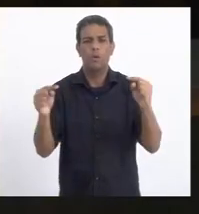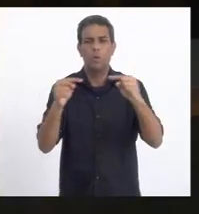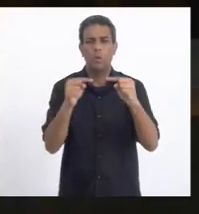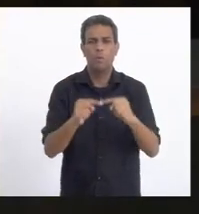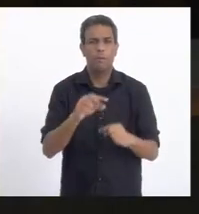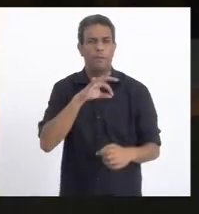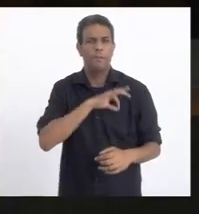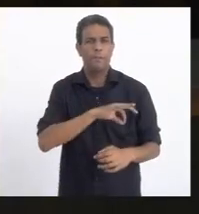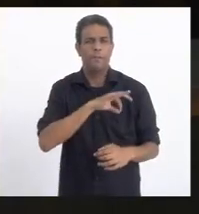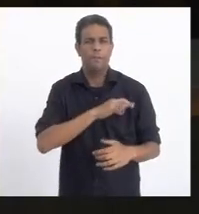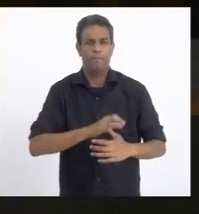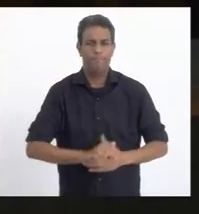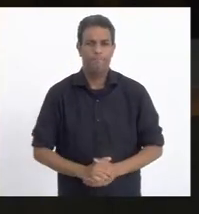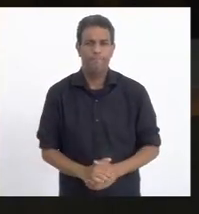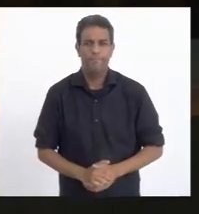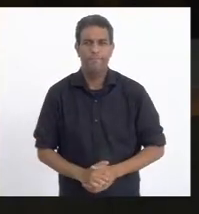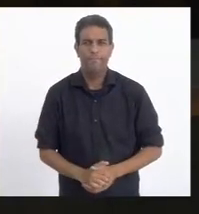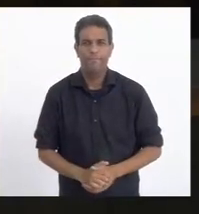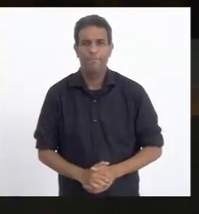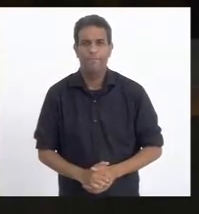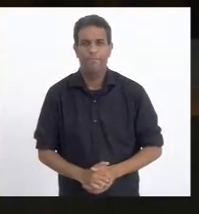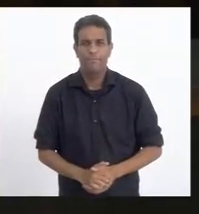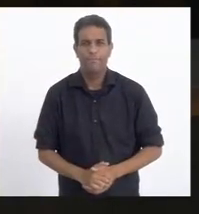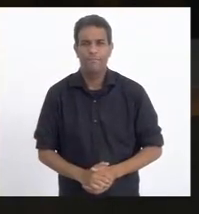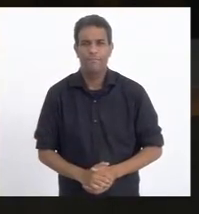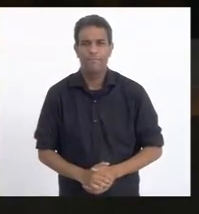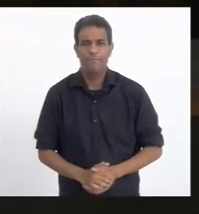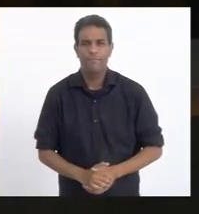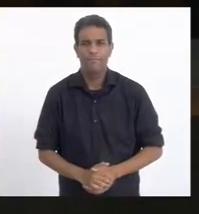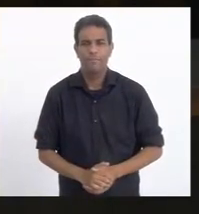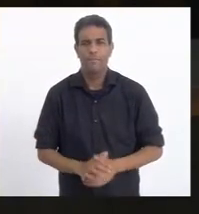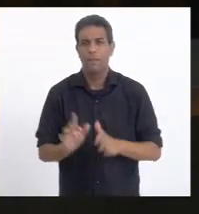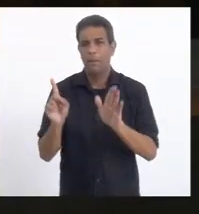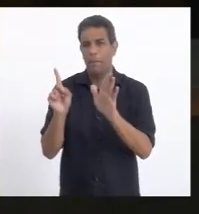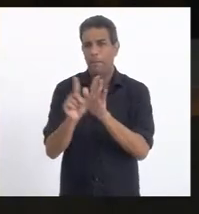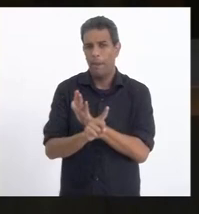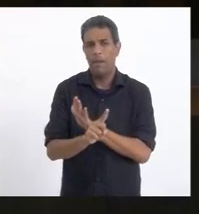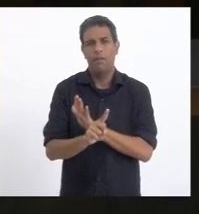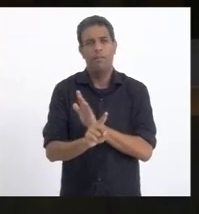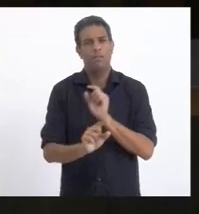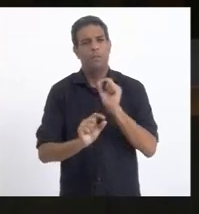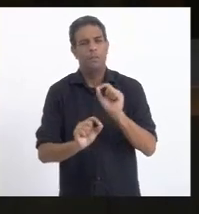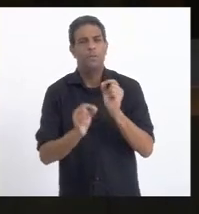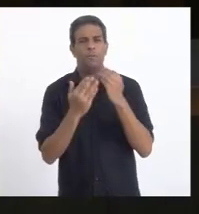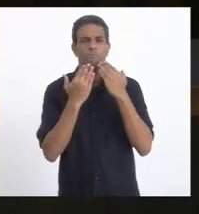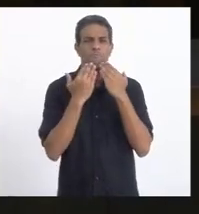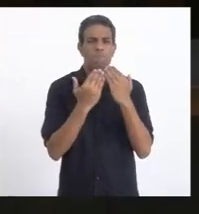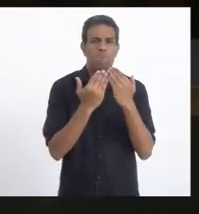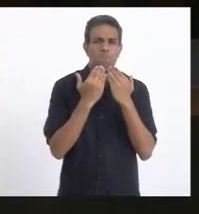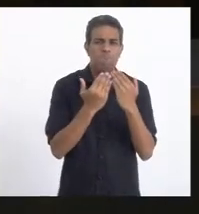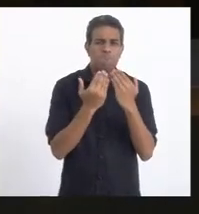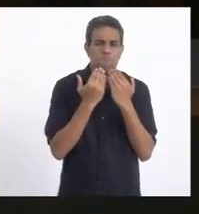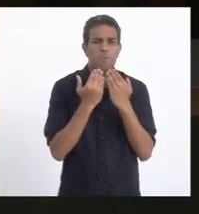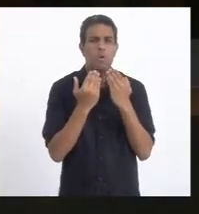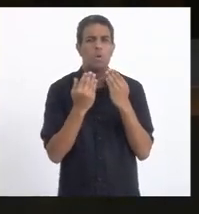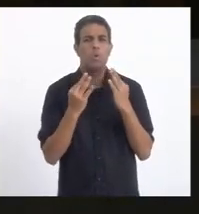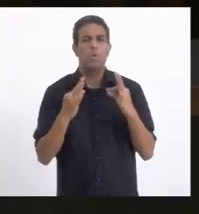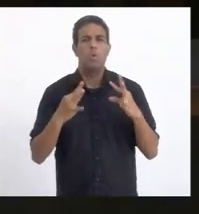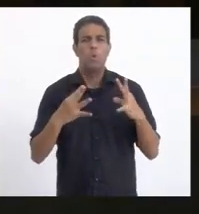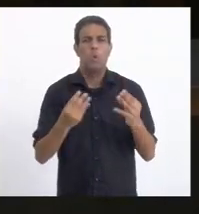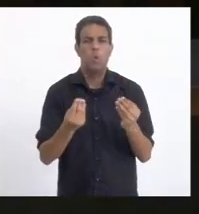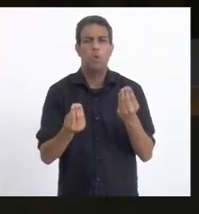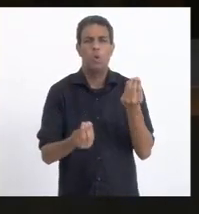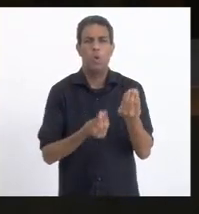gratificações e é eu queria fazer uma pergunta por que me pediu me mandavam uma